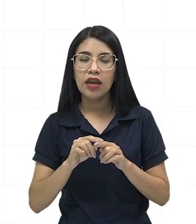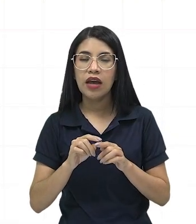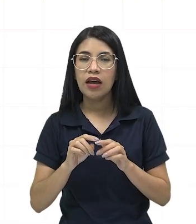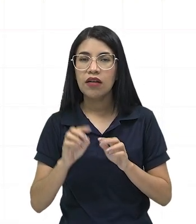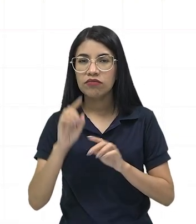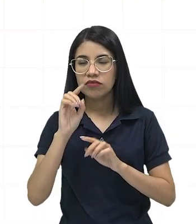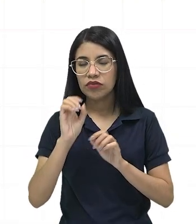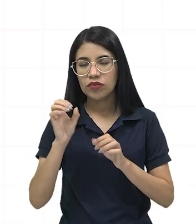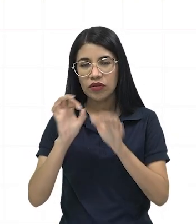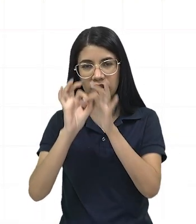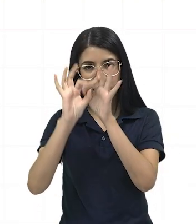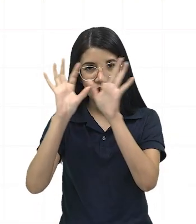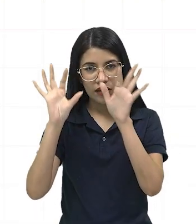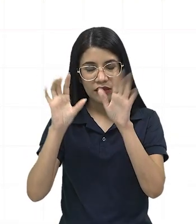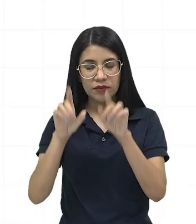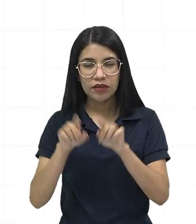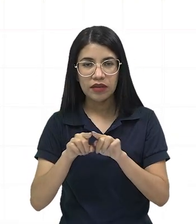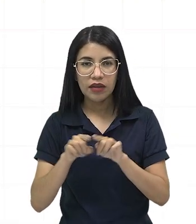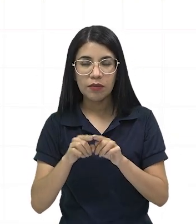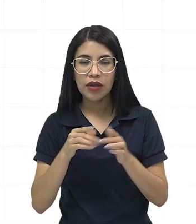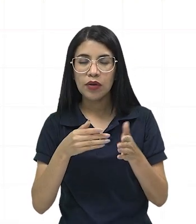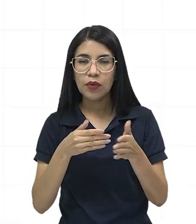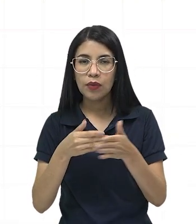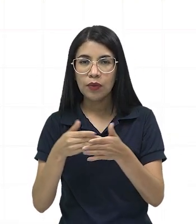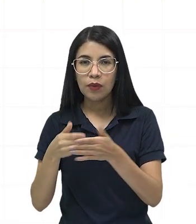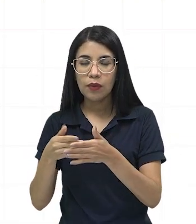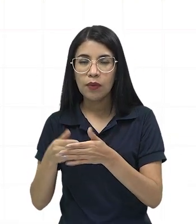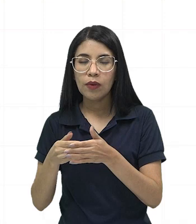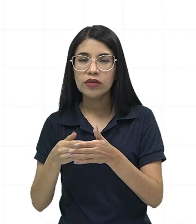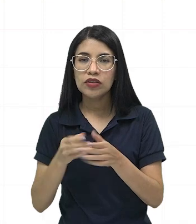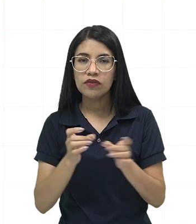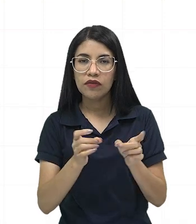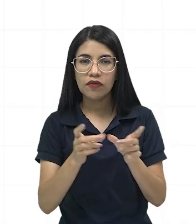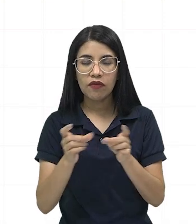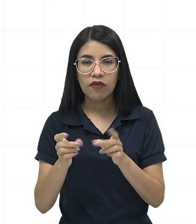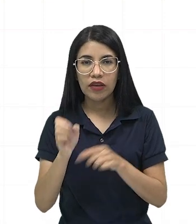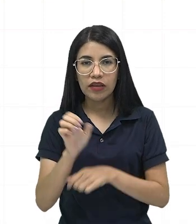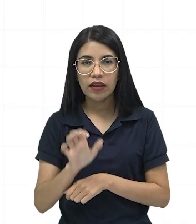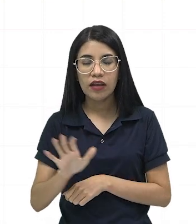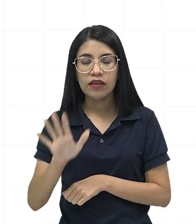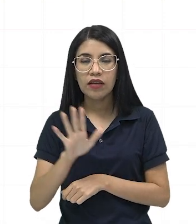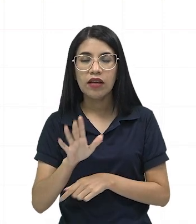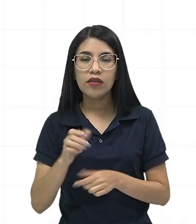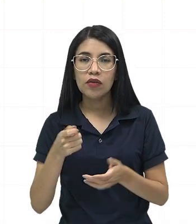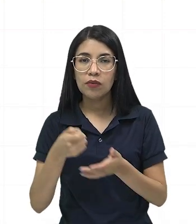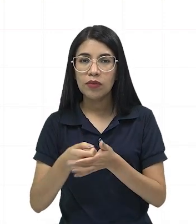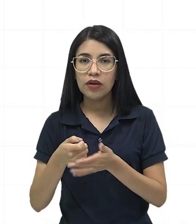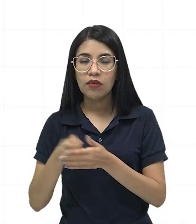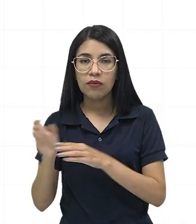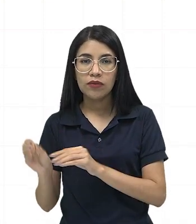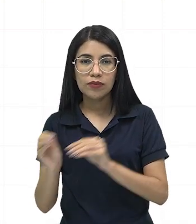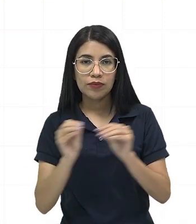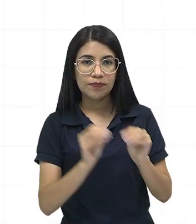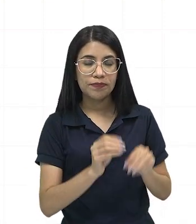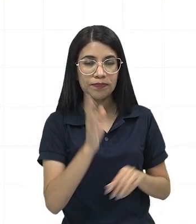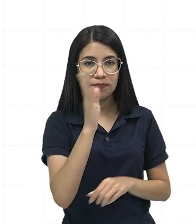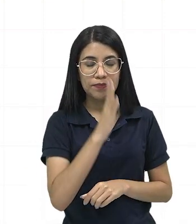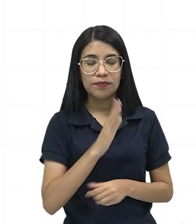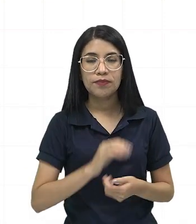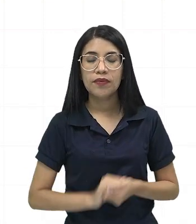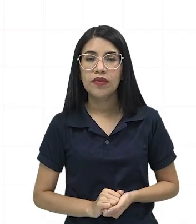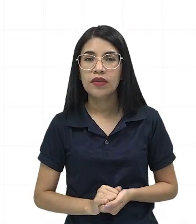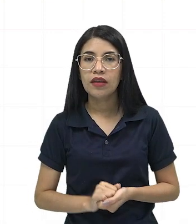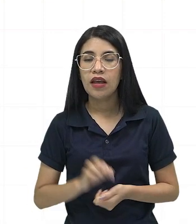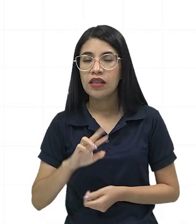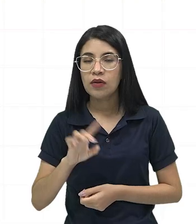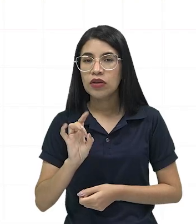liberalistas, lembra da questão do bloqueio continental, que obrigou a família real a vir para o Brasil? Quando eles vêm, não é